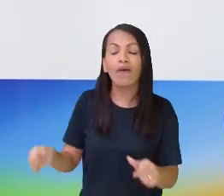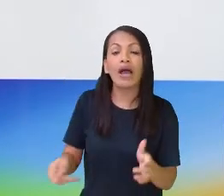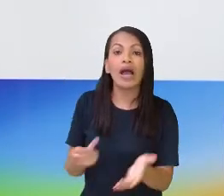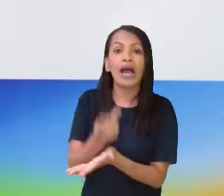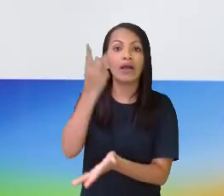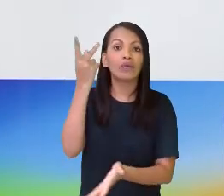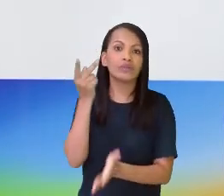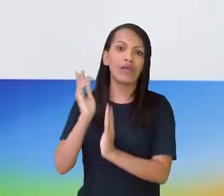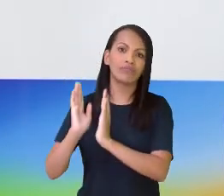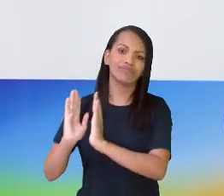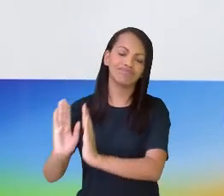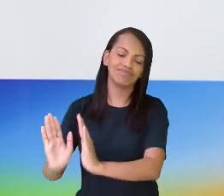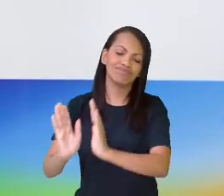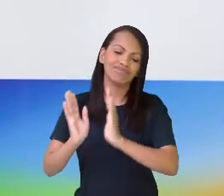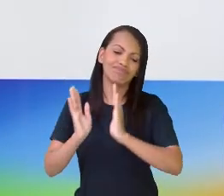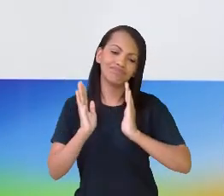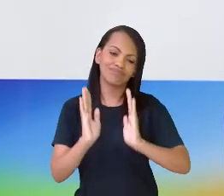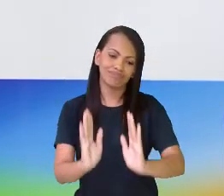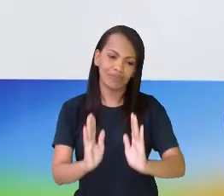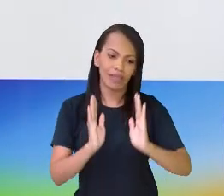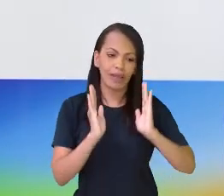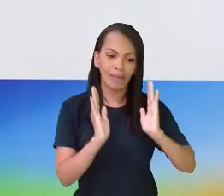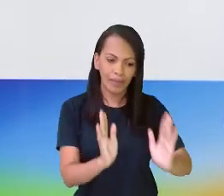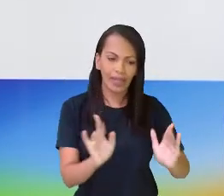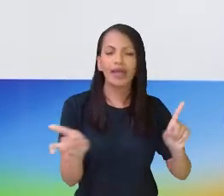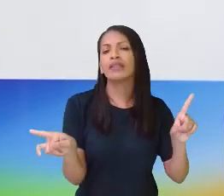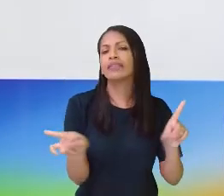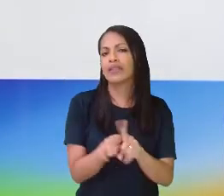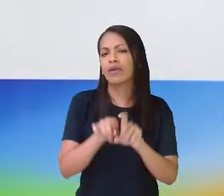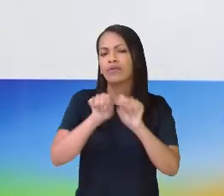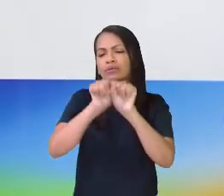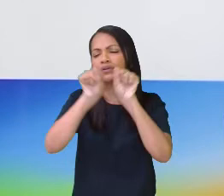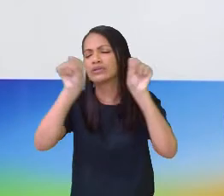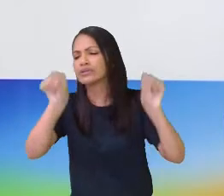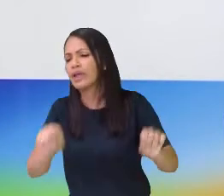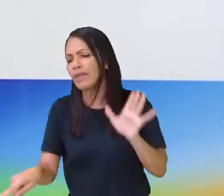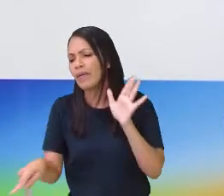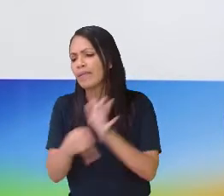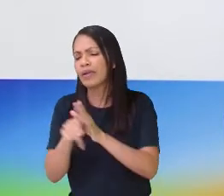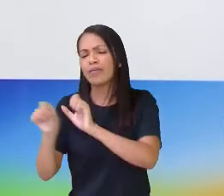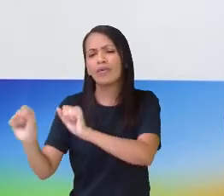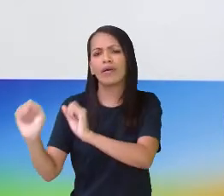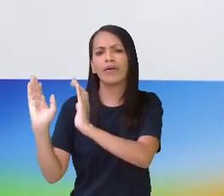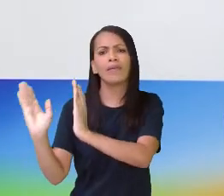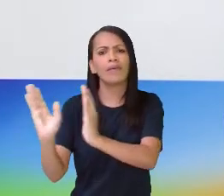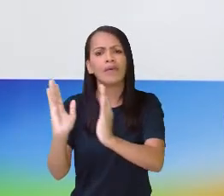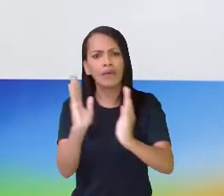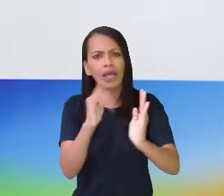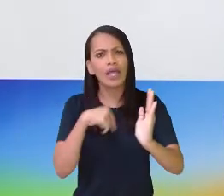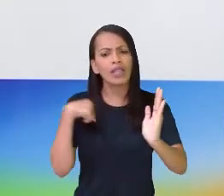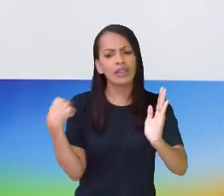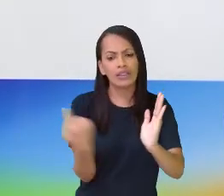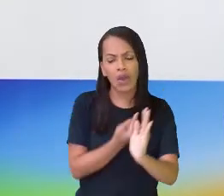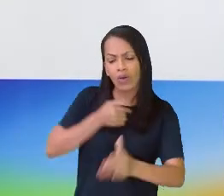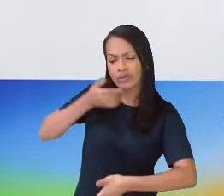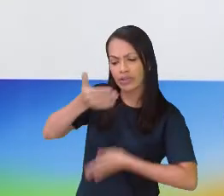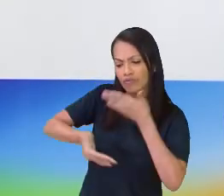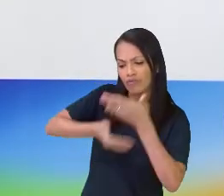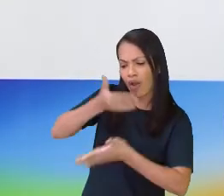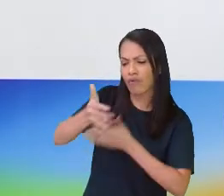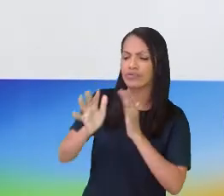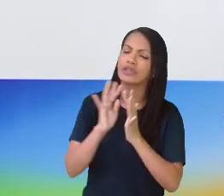forma regular, ela acontece de forma sistemática. Na verdade, ela vai fazer com que a gente desenvolva